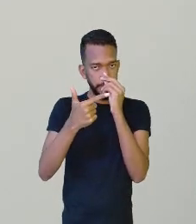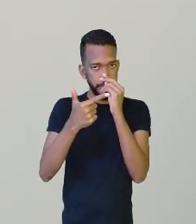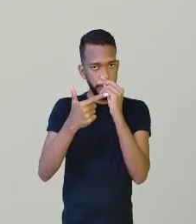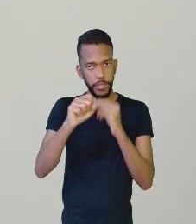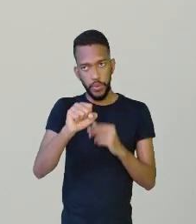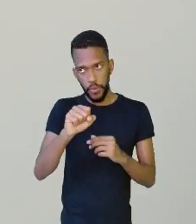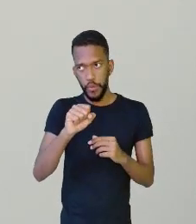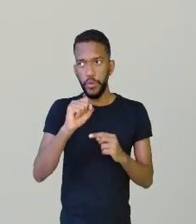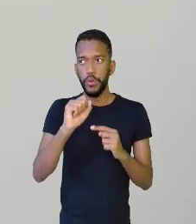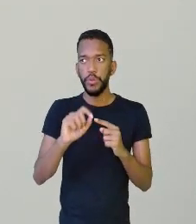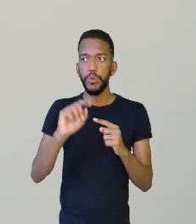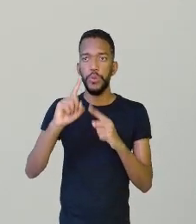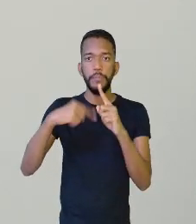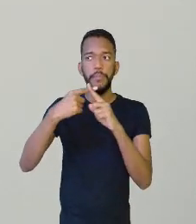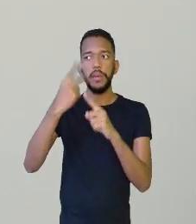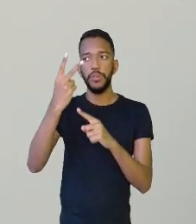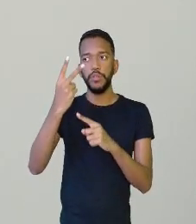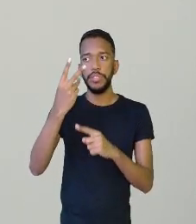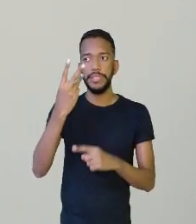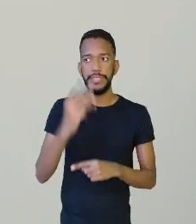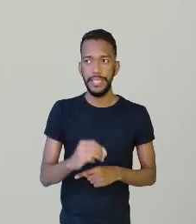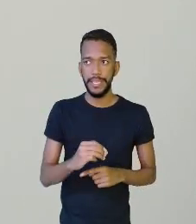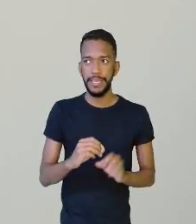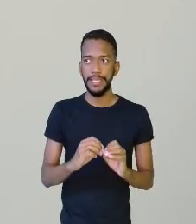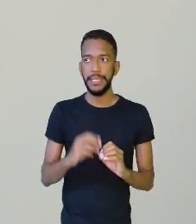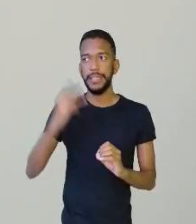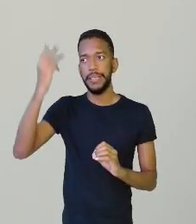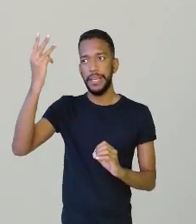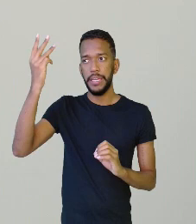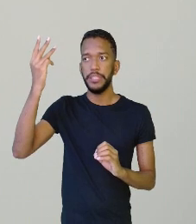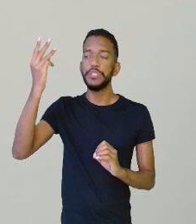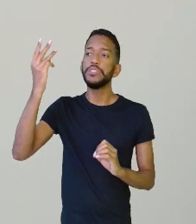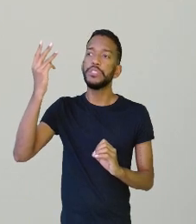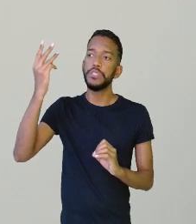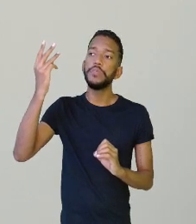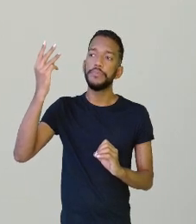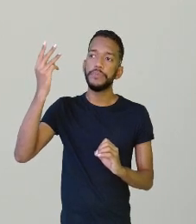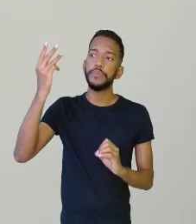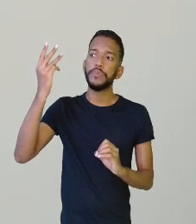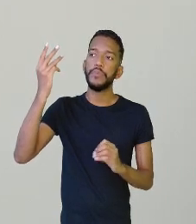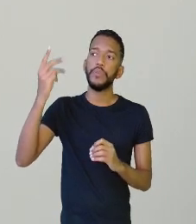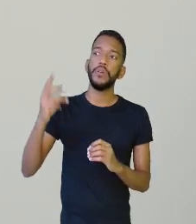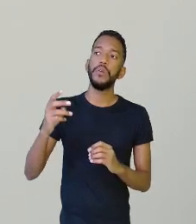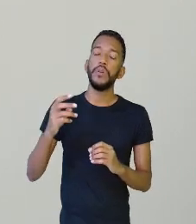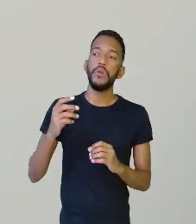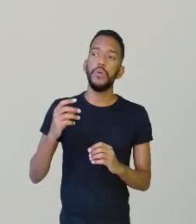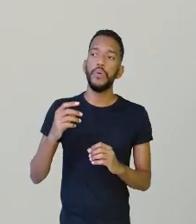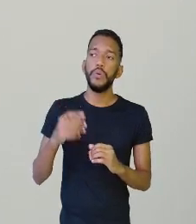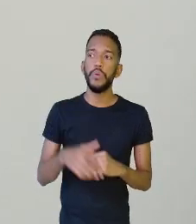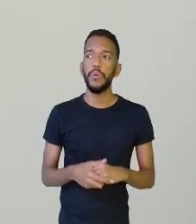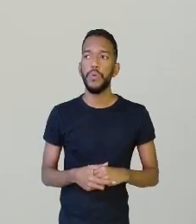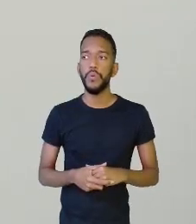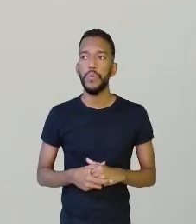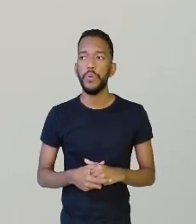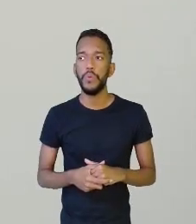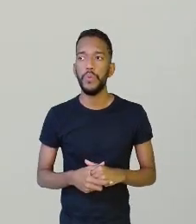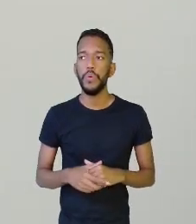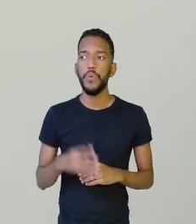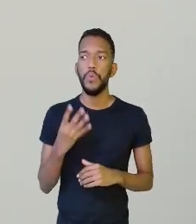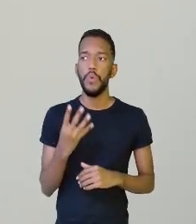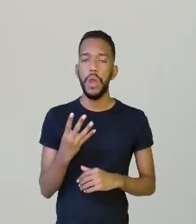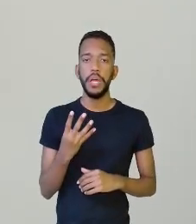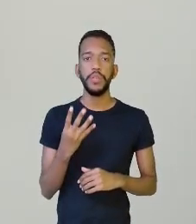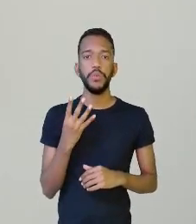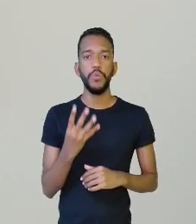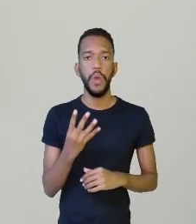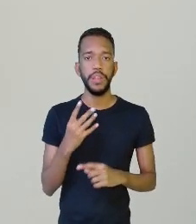virou o número inteiro, unidade. 4 vezes 3, 12. 12 com 3, 15. Ela gastou